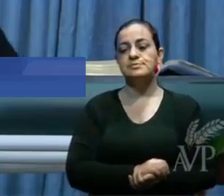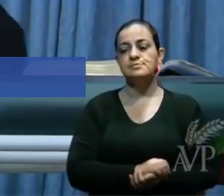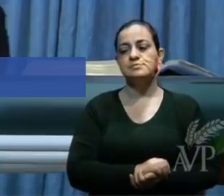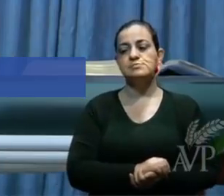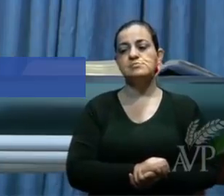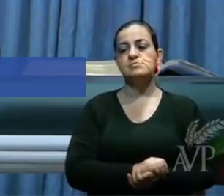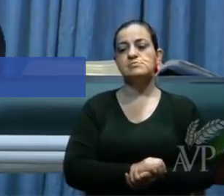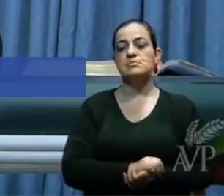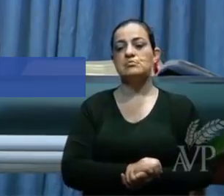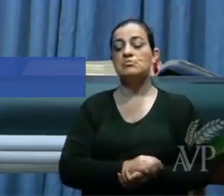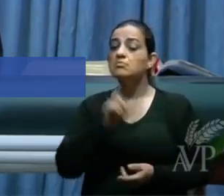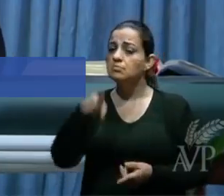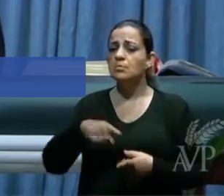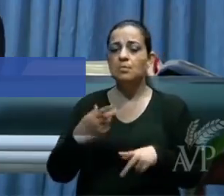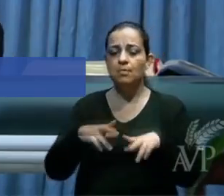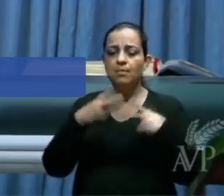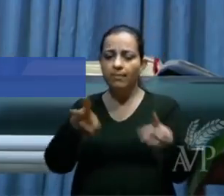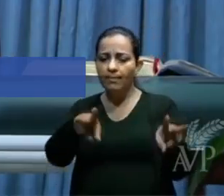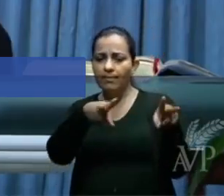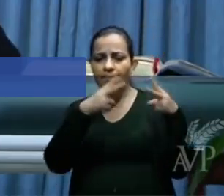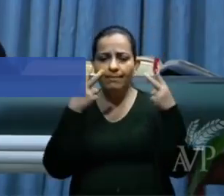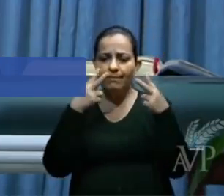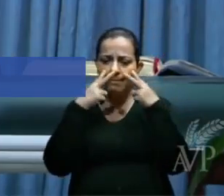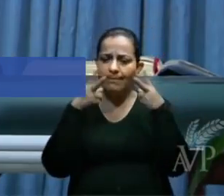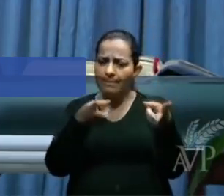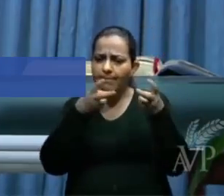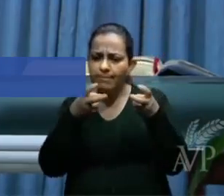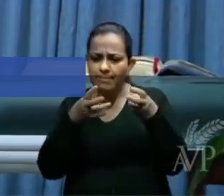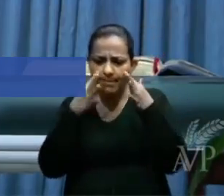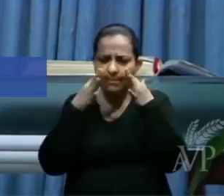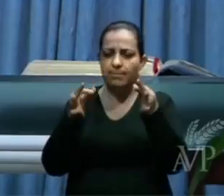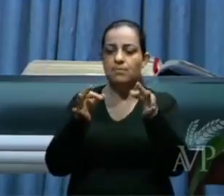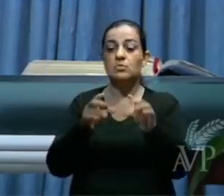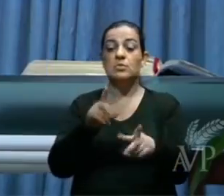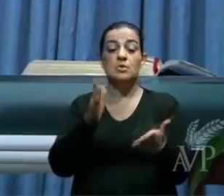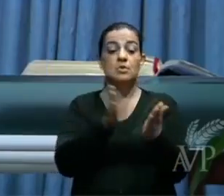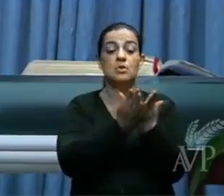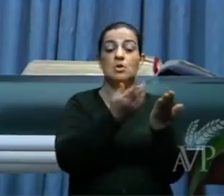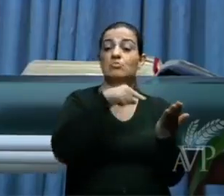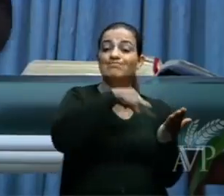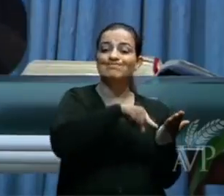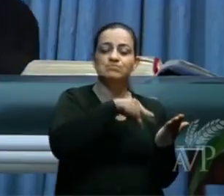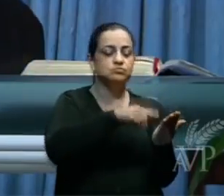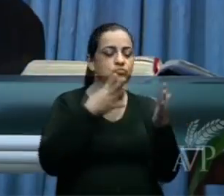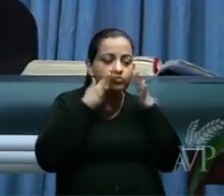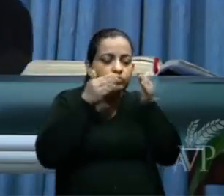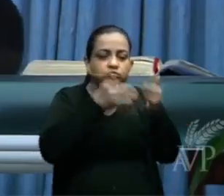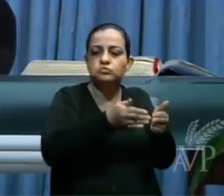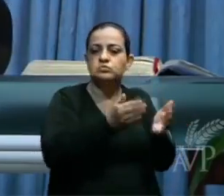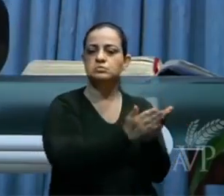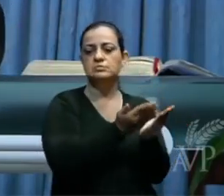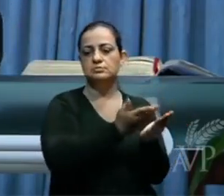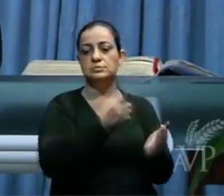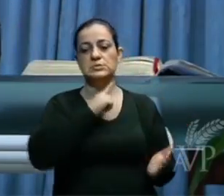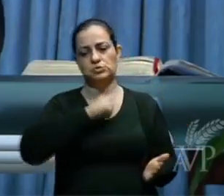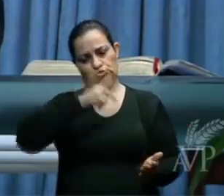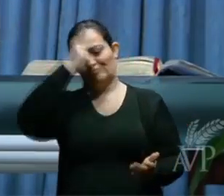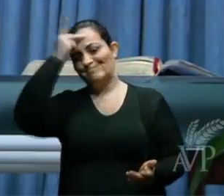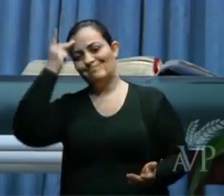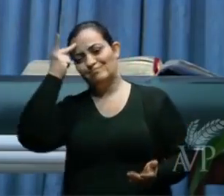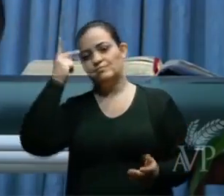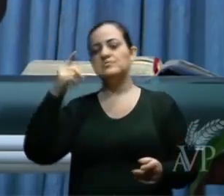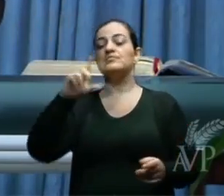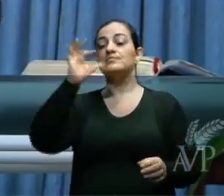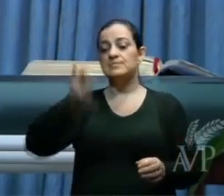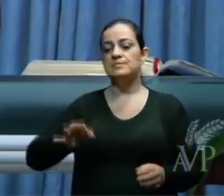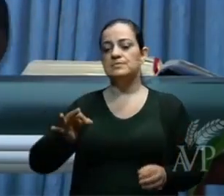é isso que ele olha para as escrituras e deus tem os seus se deus não